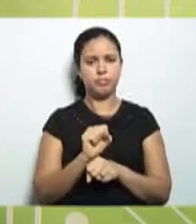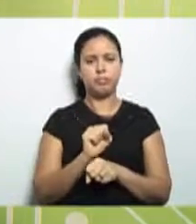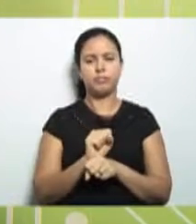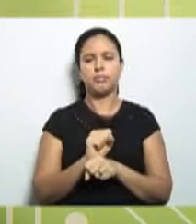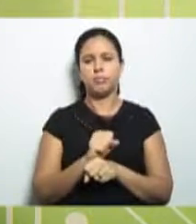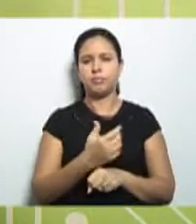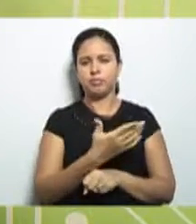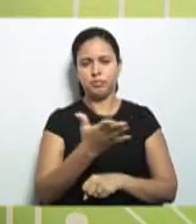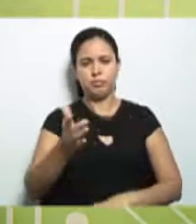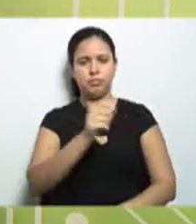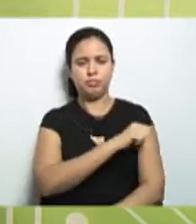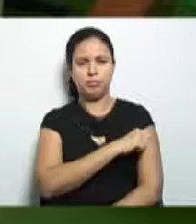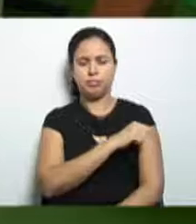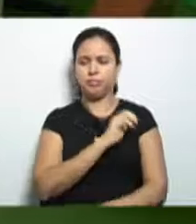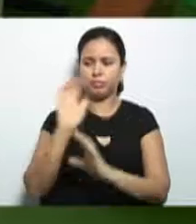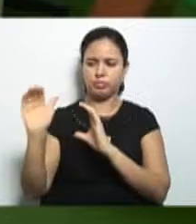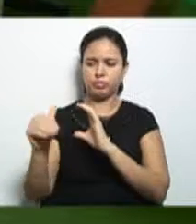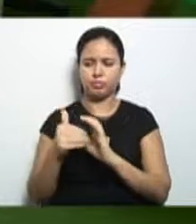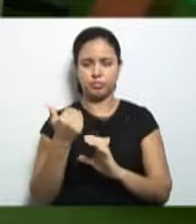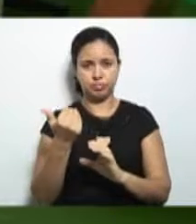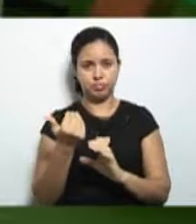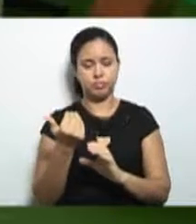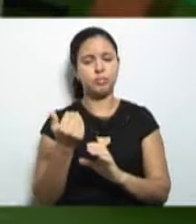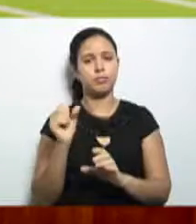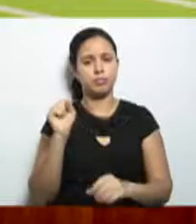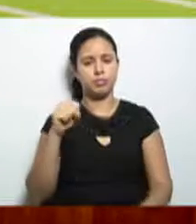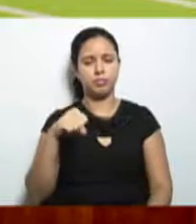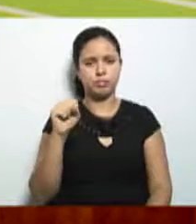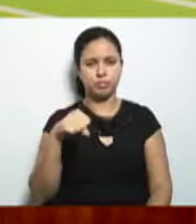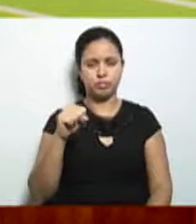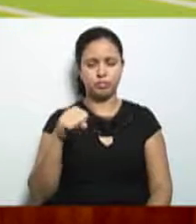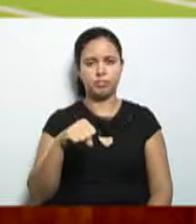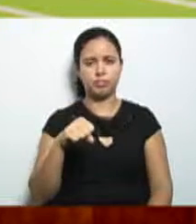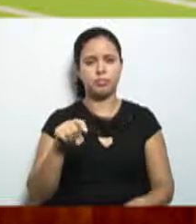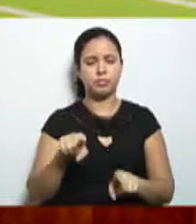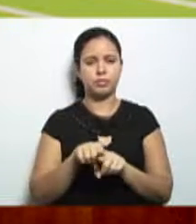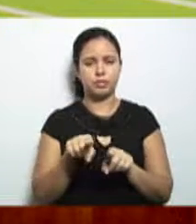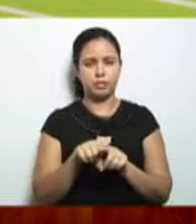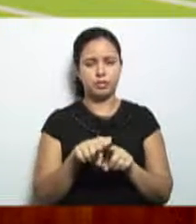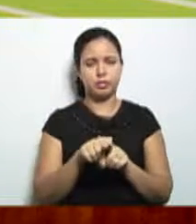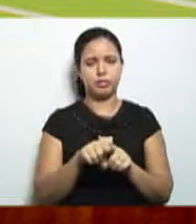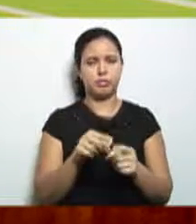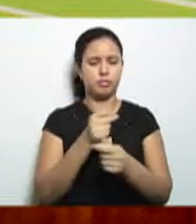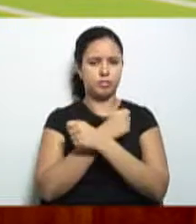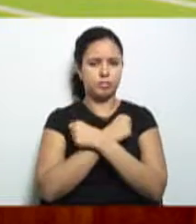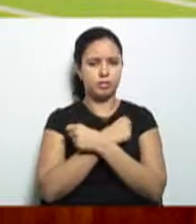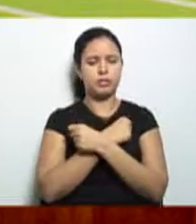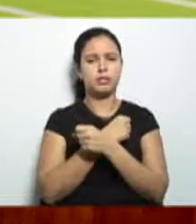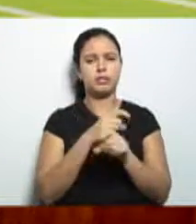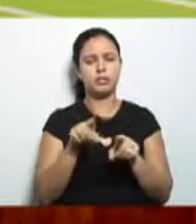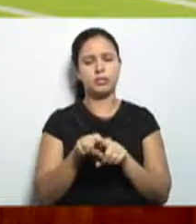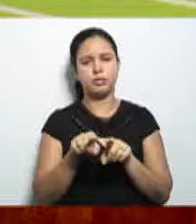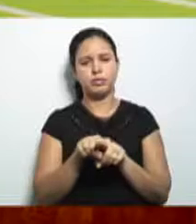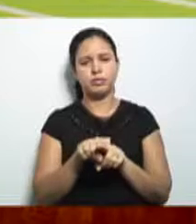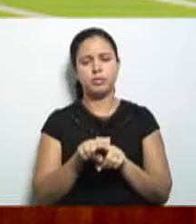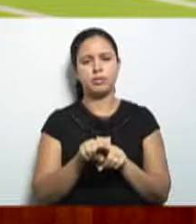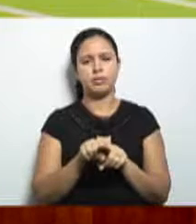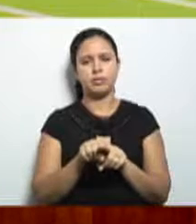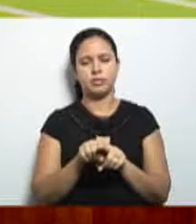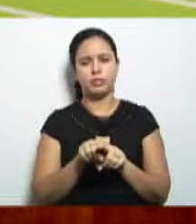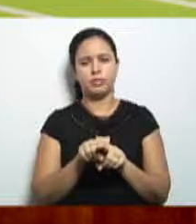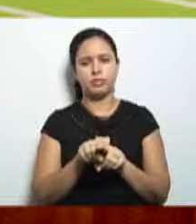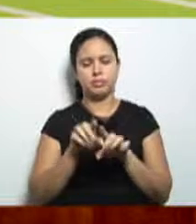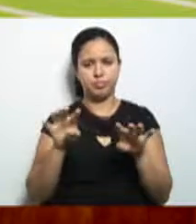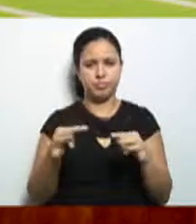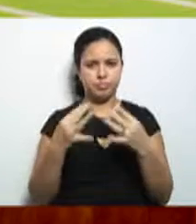a participação de vocês, não é, professor Wesley? Exatamente. E queremos mandar o nosso abraço também para quem está ali atento na